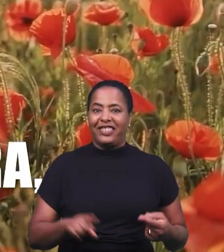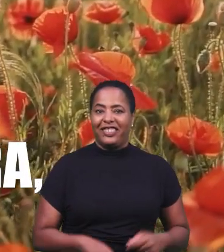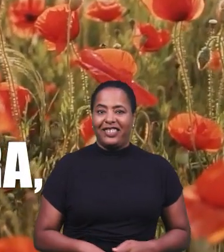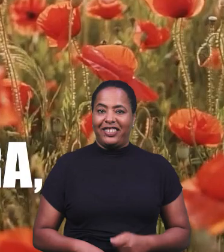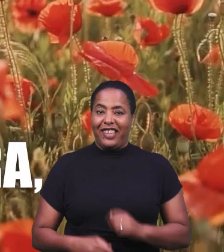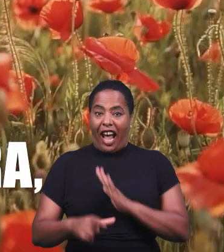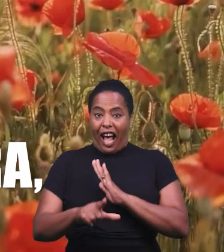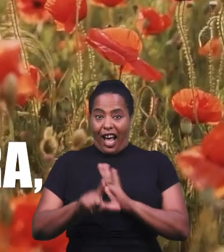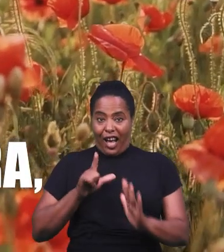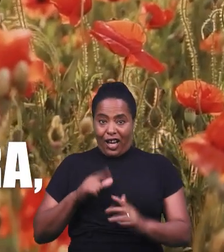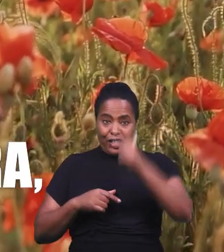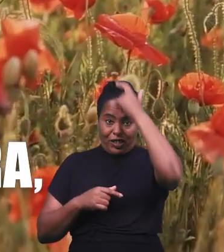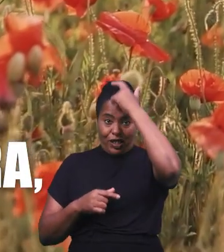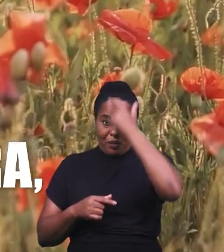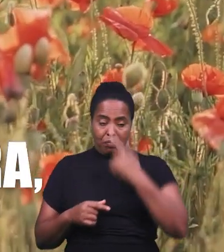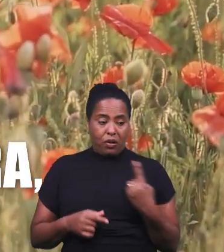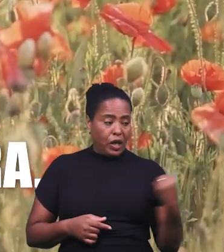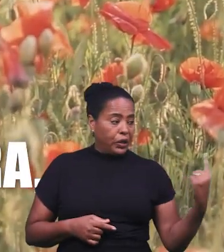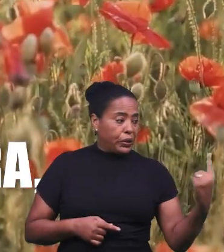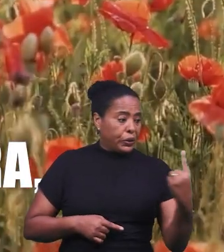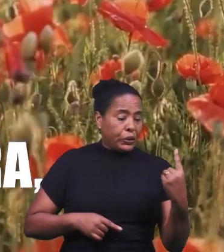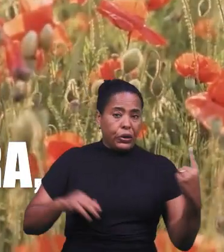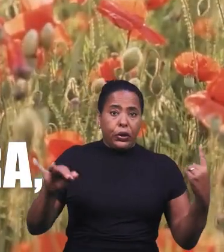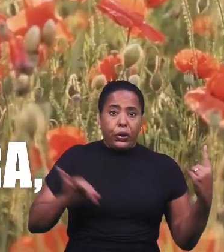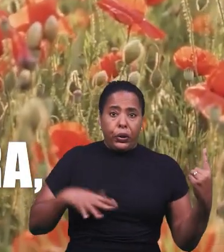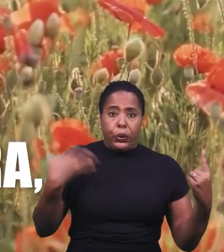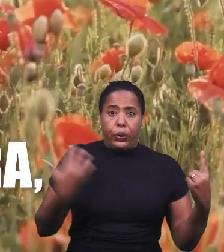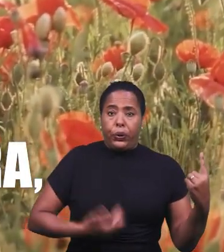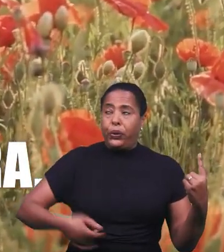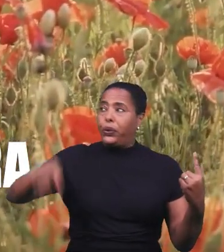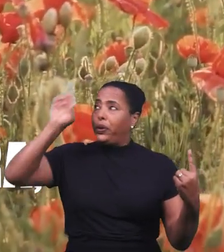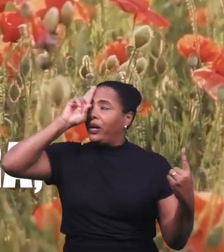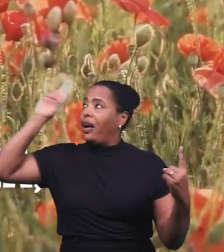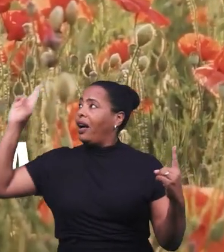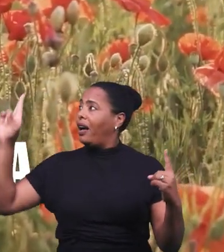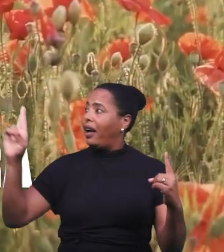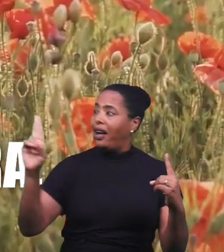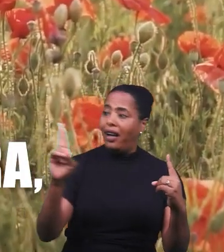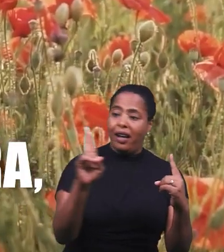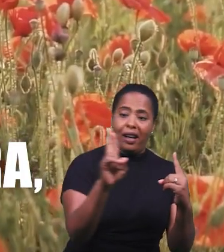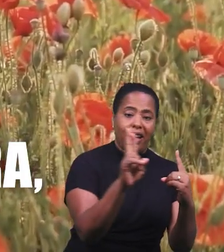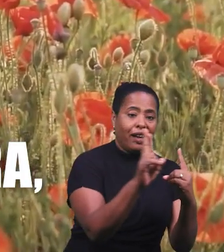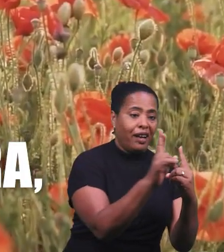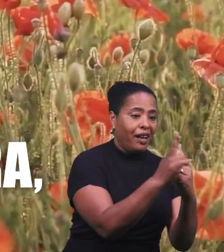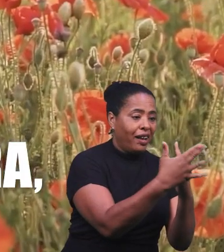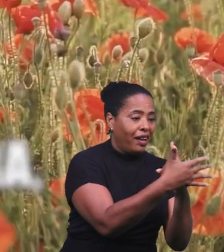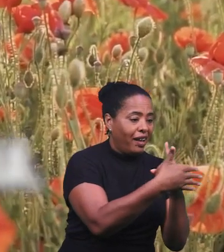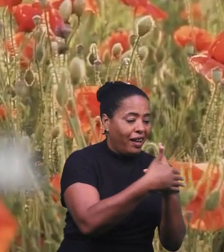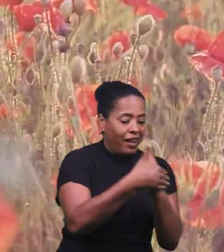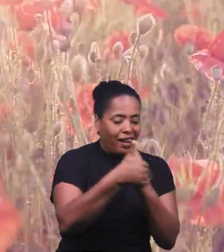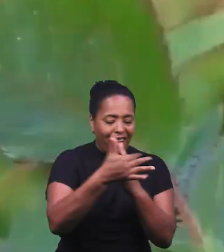Jesus buscou-me com seus braços de ternura,